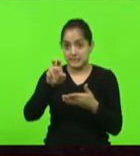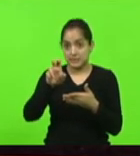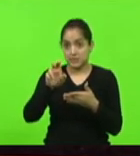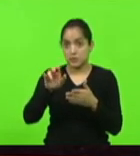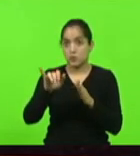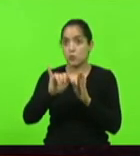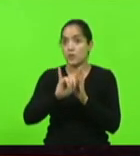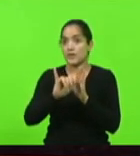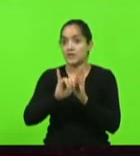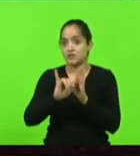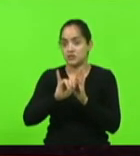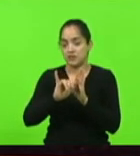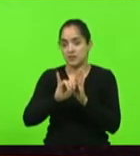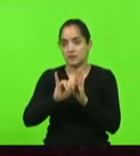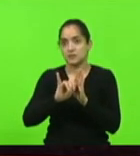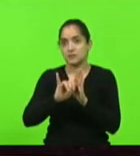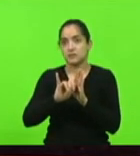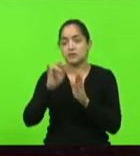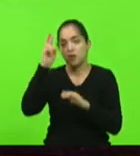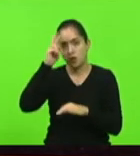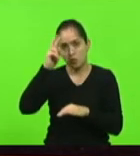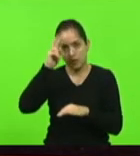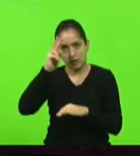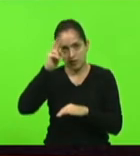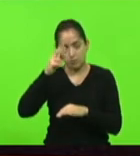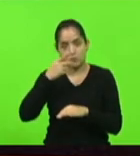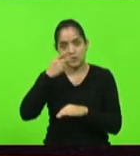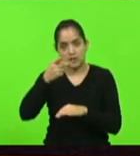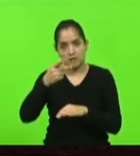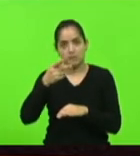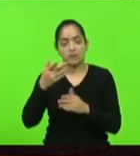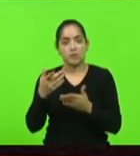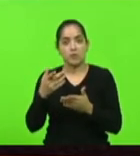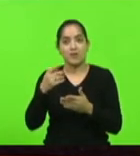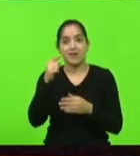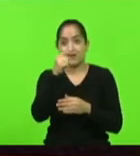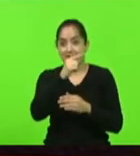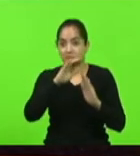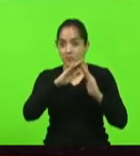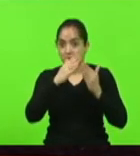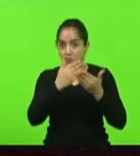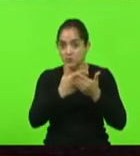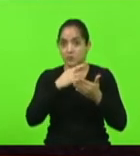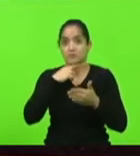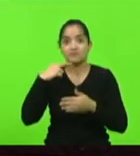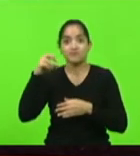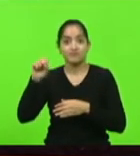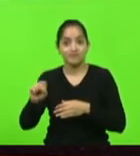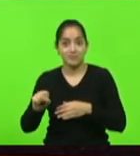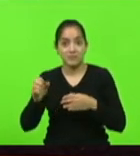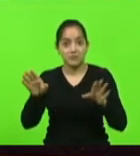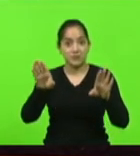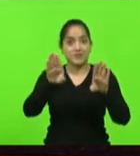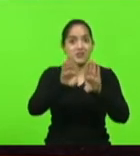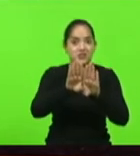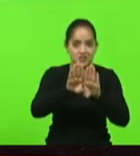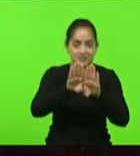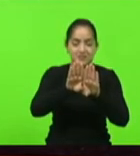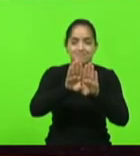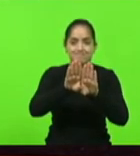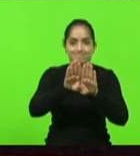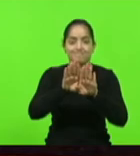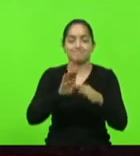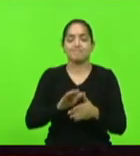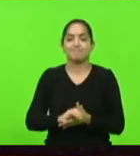deputado Vicente Caro Preso. Me lembro muito bem de uma escola lá em Jaraguá do Sul interditada, que o senhor nos mostrou